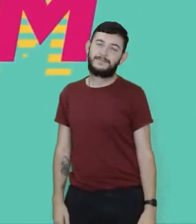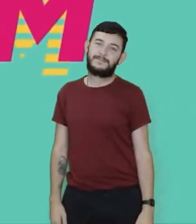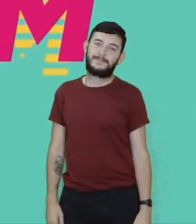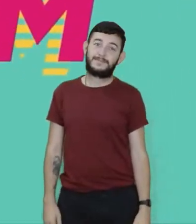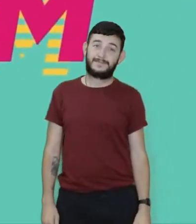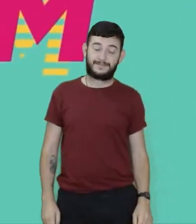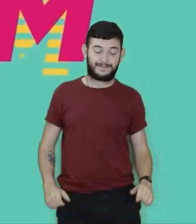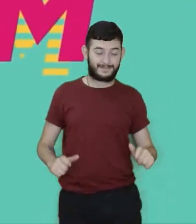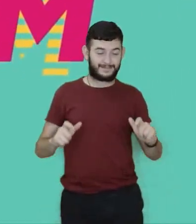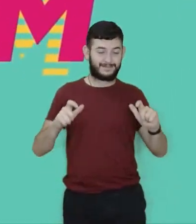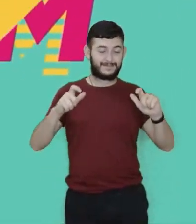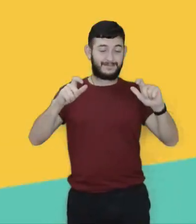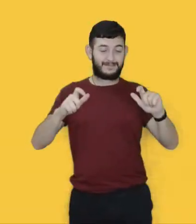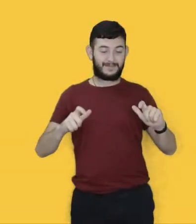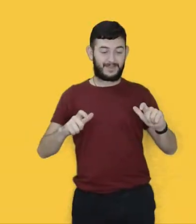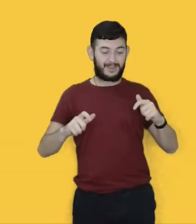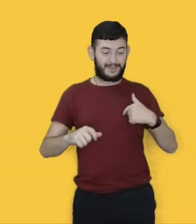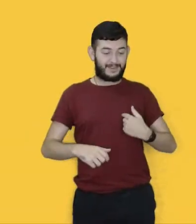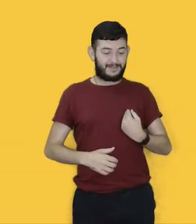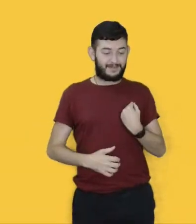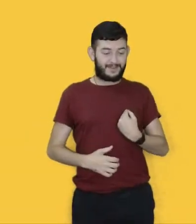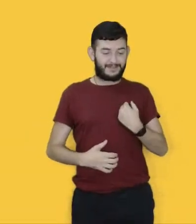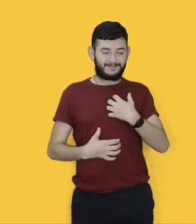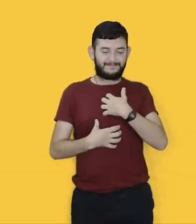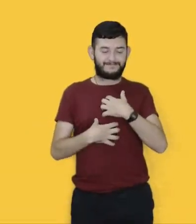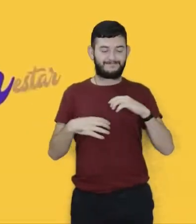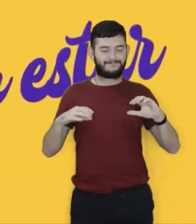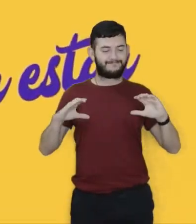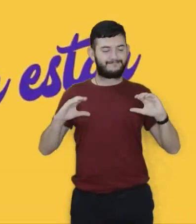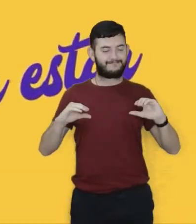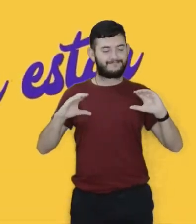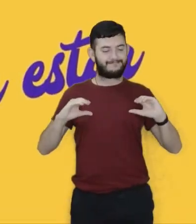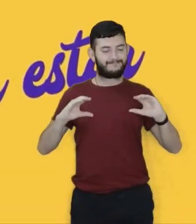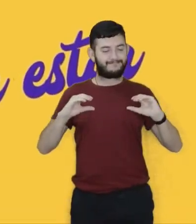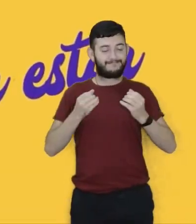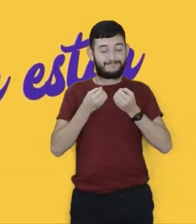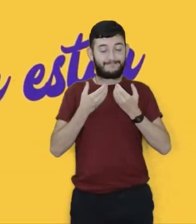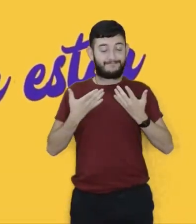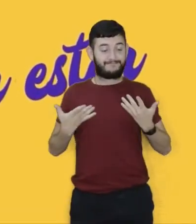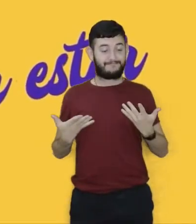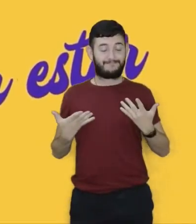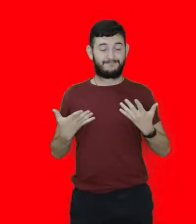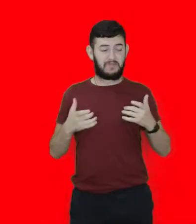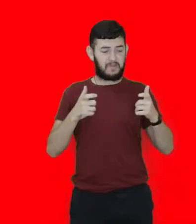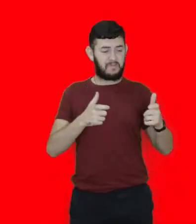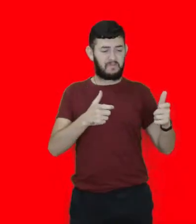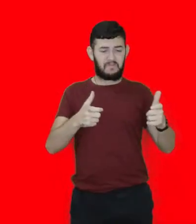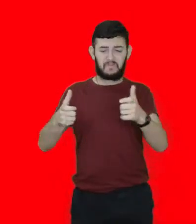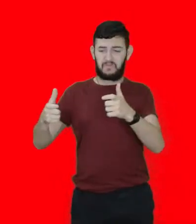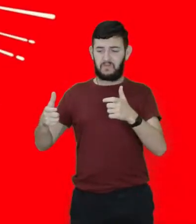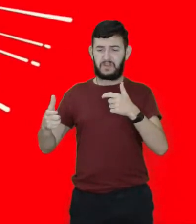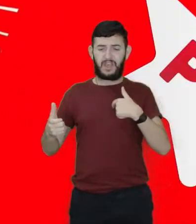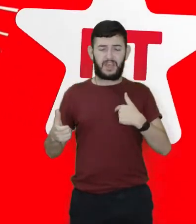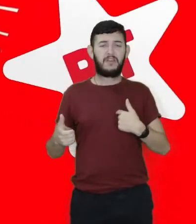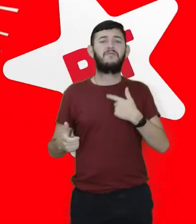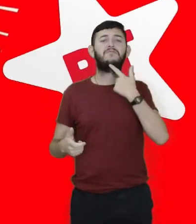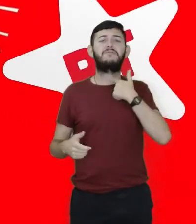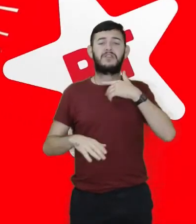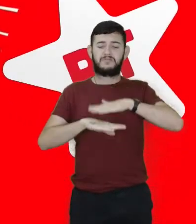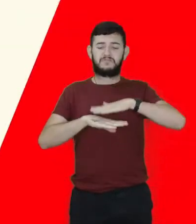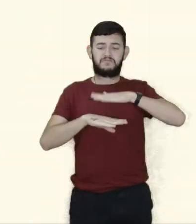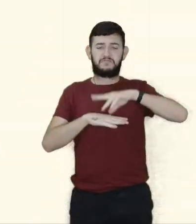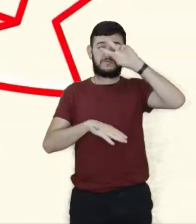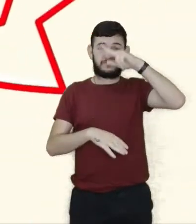Lugar que é bom pra mim é onde eu quiser estar. A estrela ainda